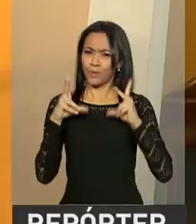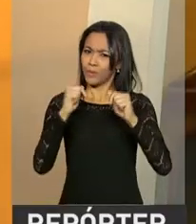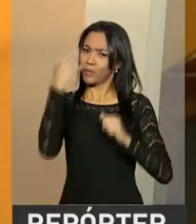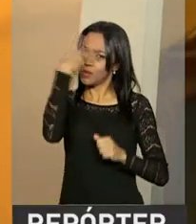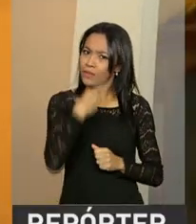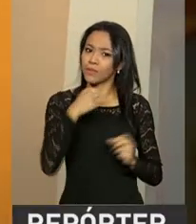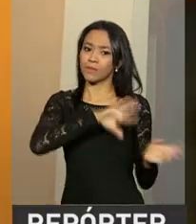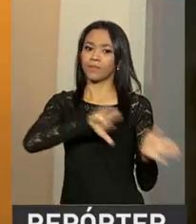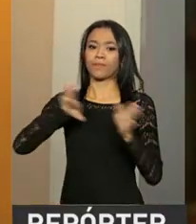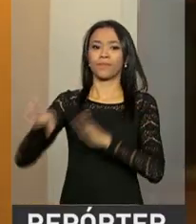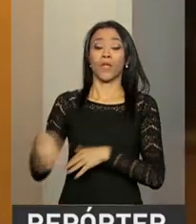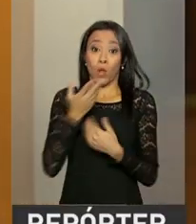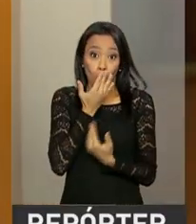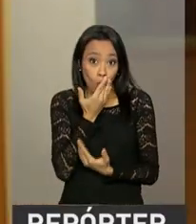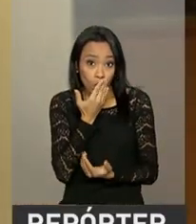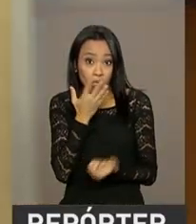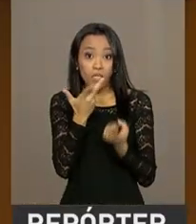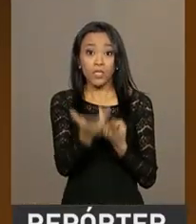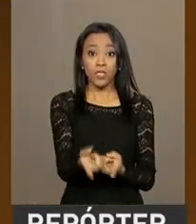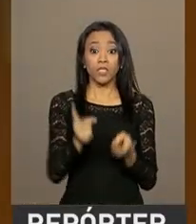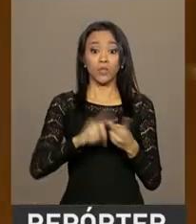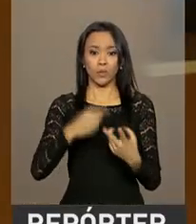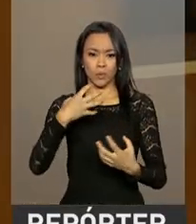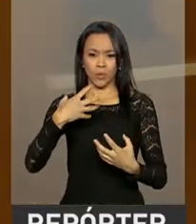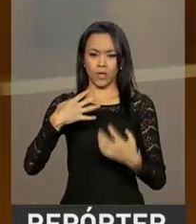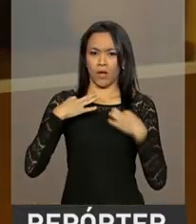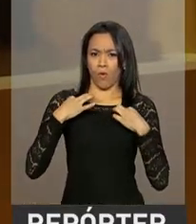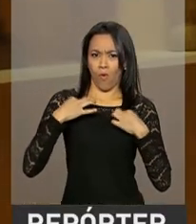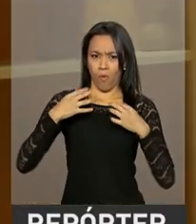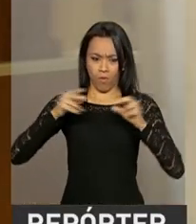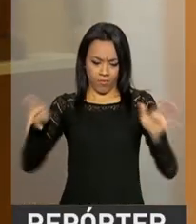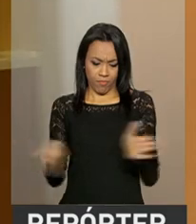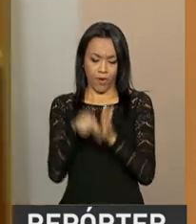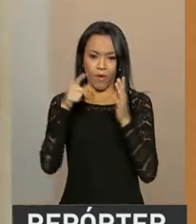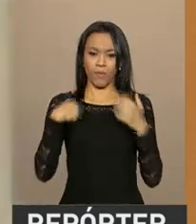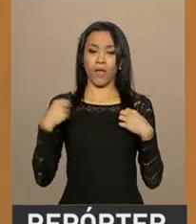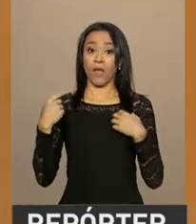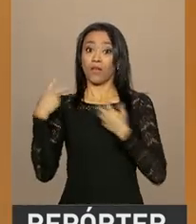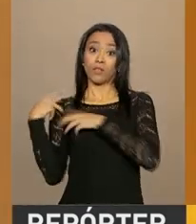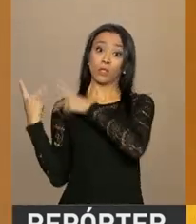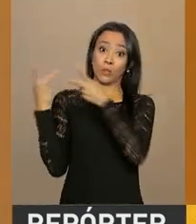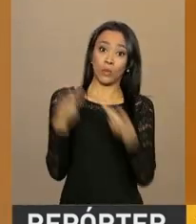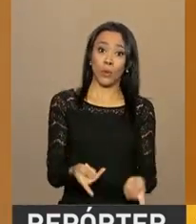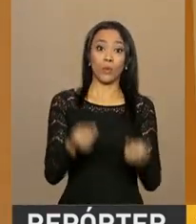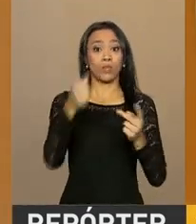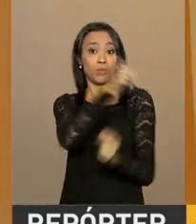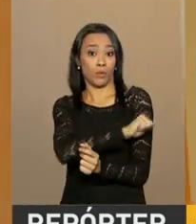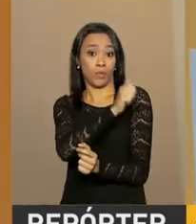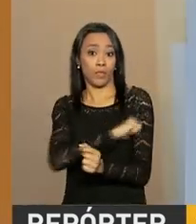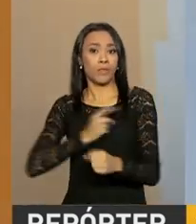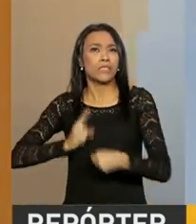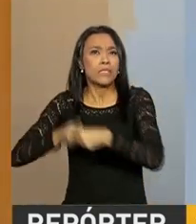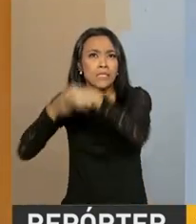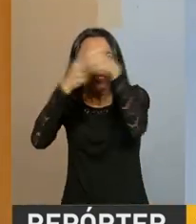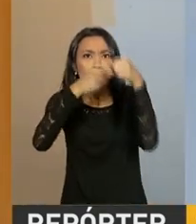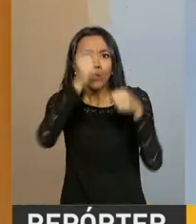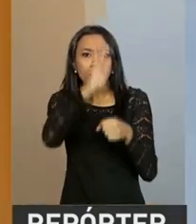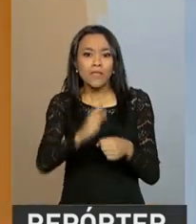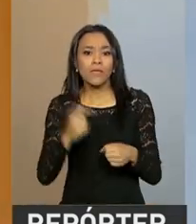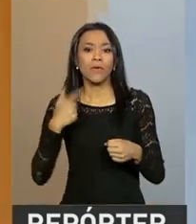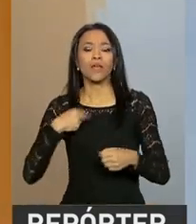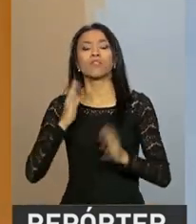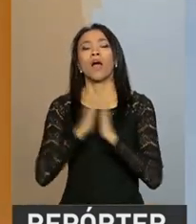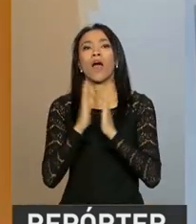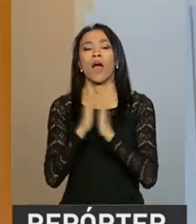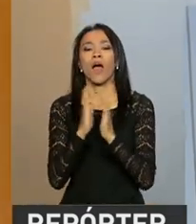lindo. Além do colorido e dos trajes típicos, o Brasil Junino trouxe para o Rio de Janeiro a arquitetura do interior do país. Eu já rezei para